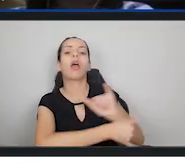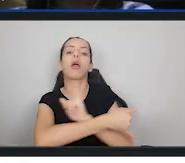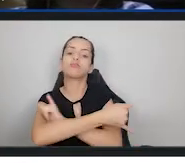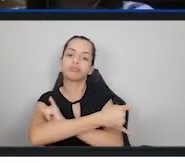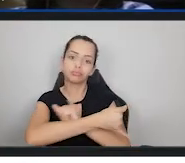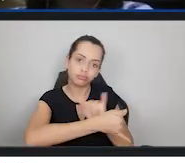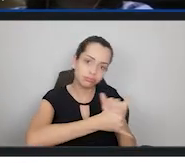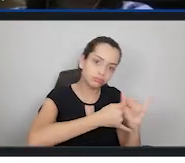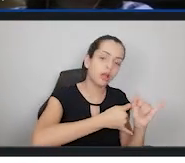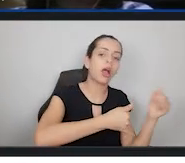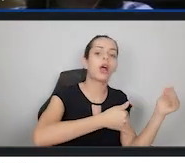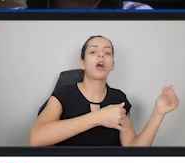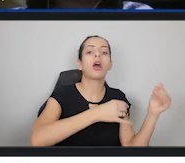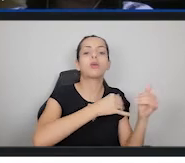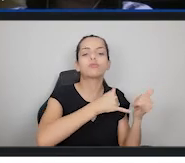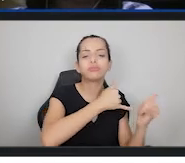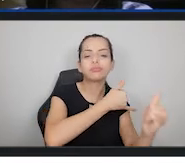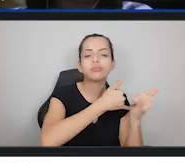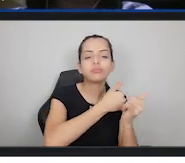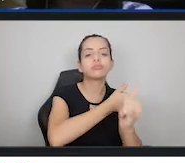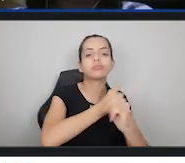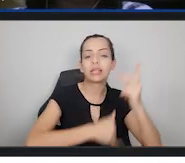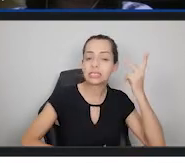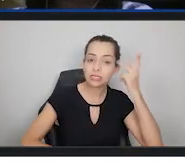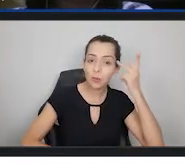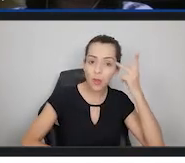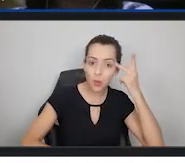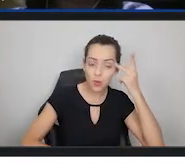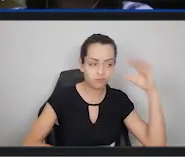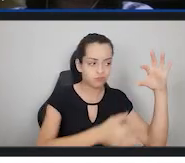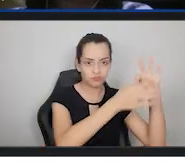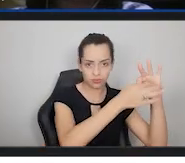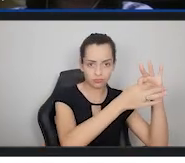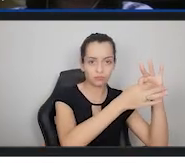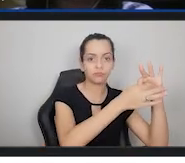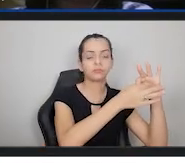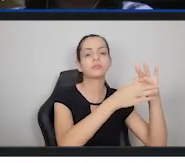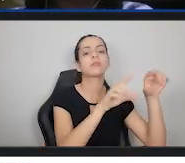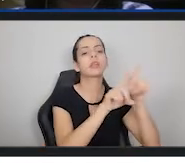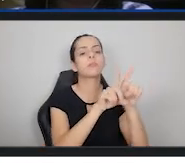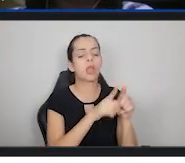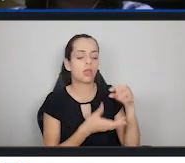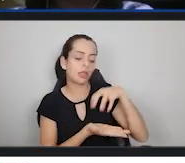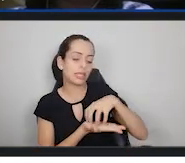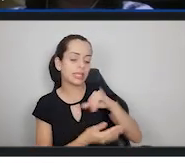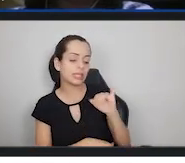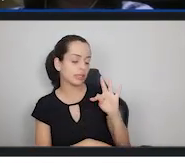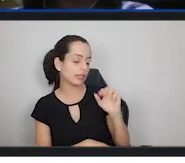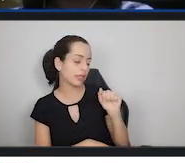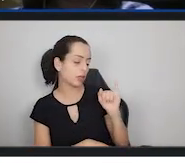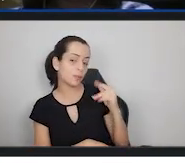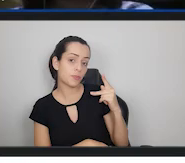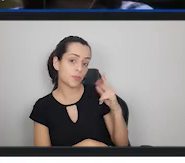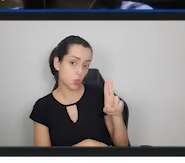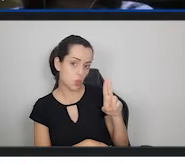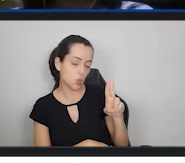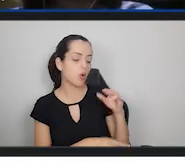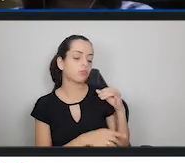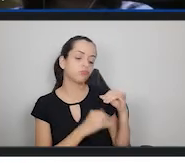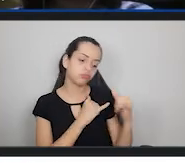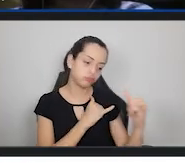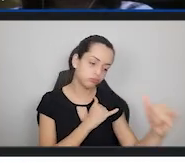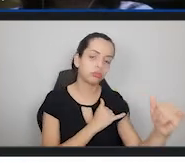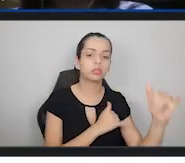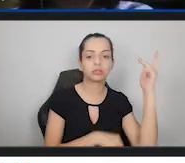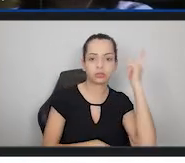pontilhada aqui é 800 kV em corrente contínua que eu falei, que sai lá do Tocantins até São Paulo. Temos aqui outra em corrente